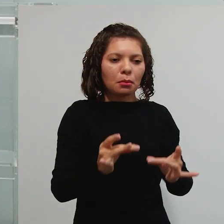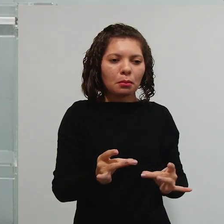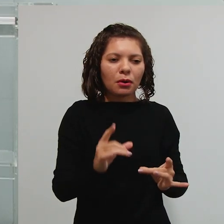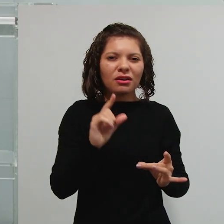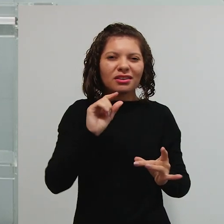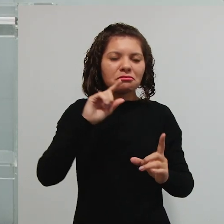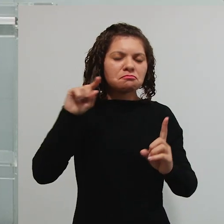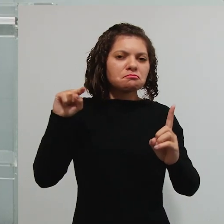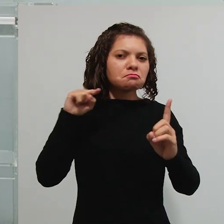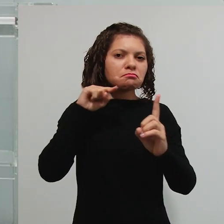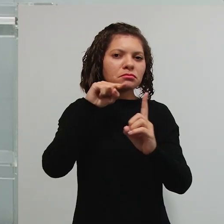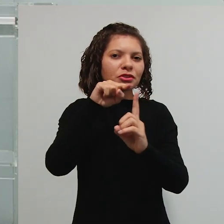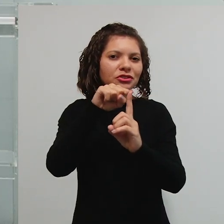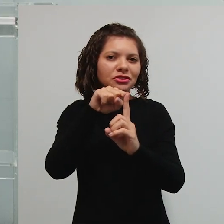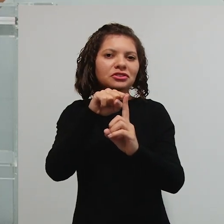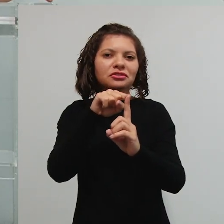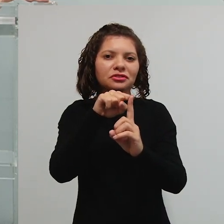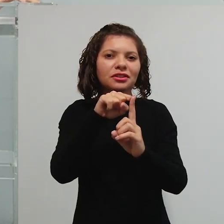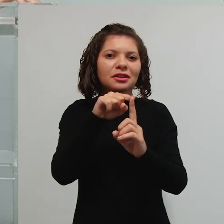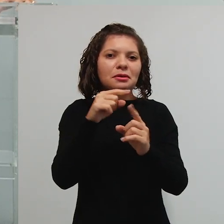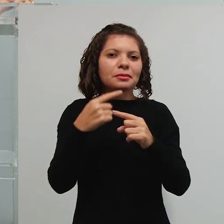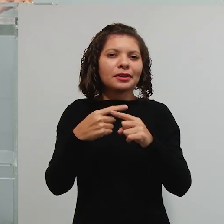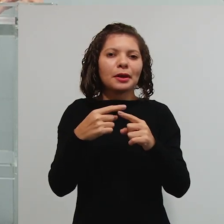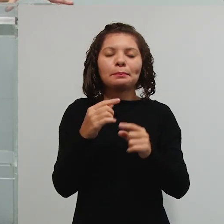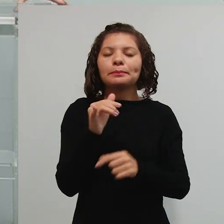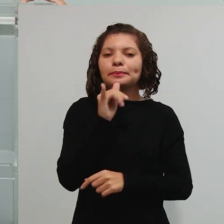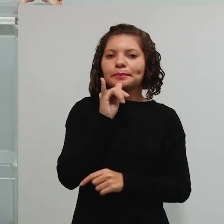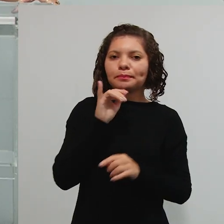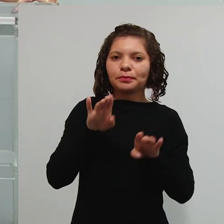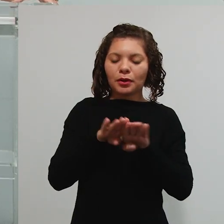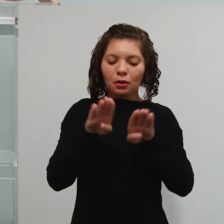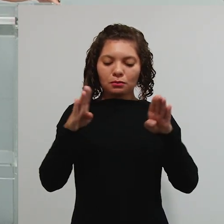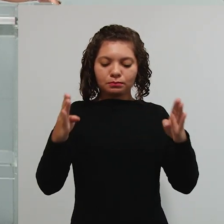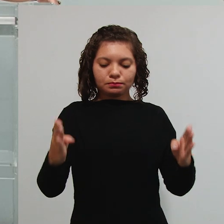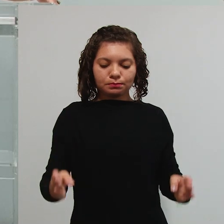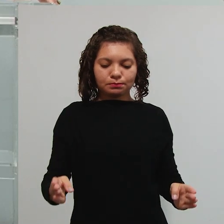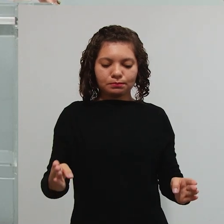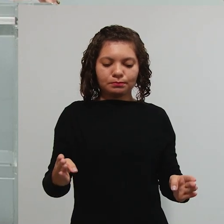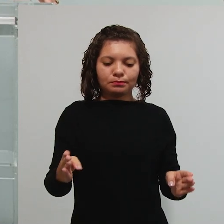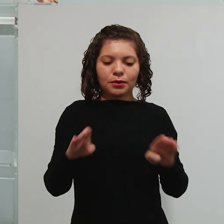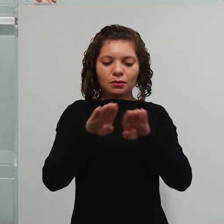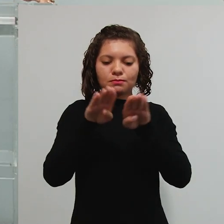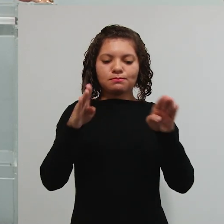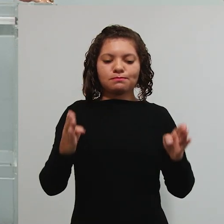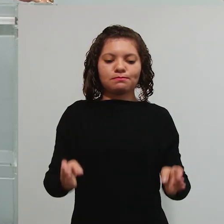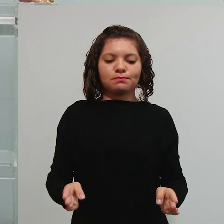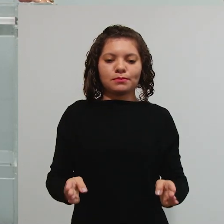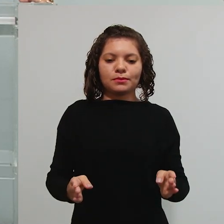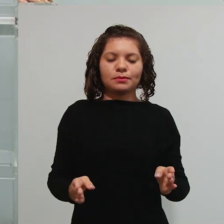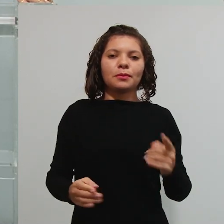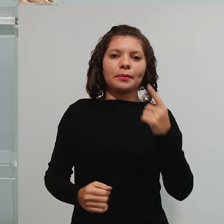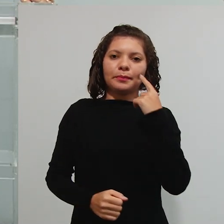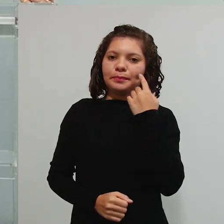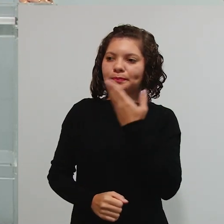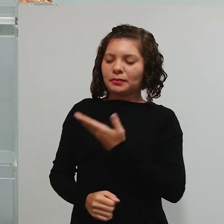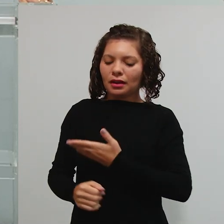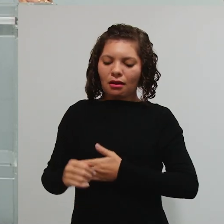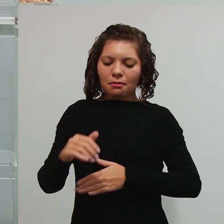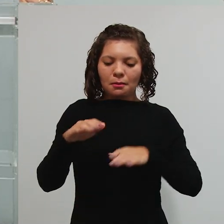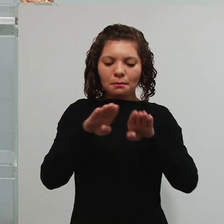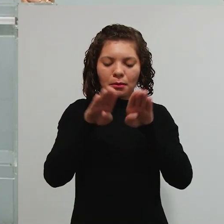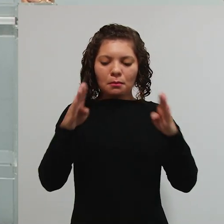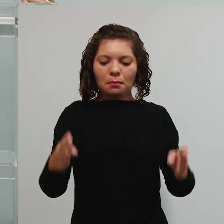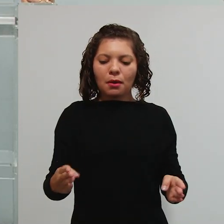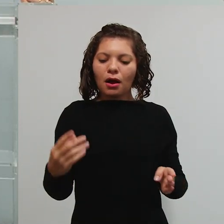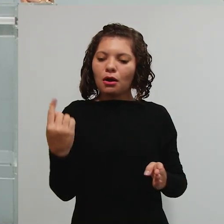mais objetiva, né, porque você descreve um púlpito, né, um púlpito de altura, né, de 1 metro e